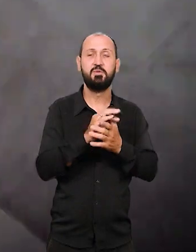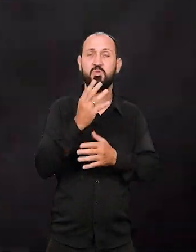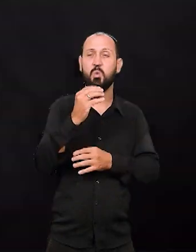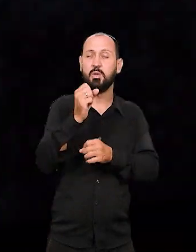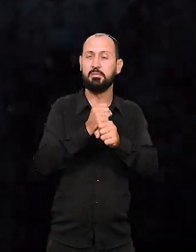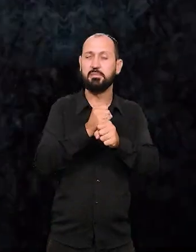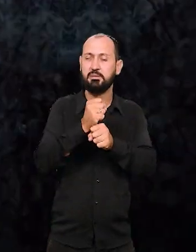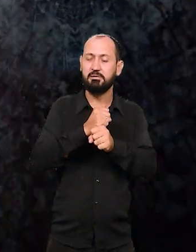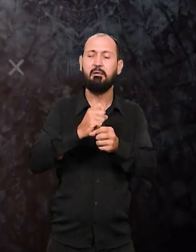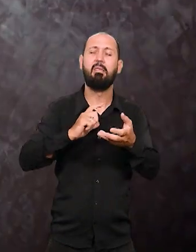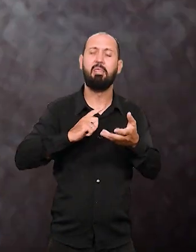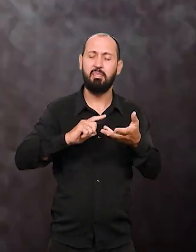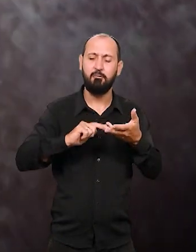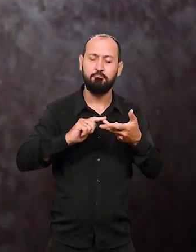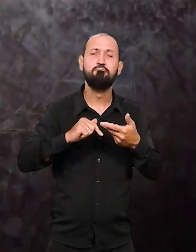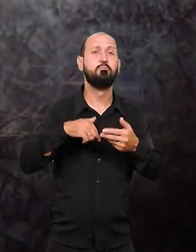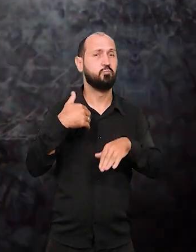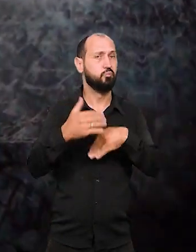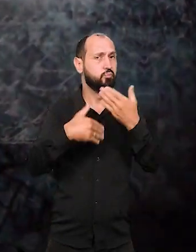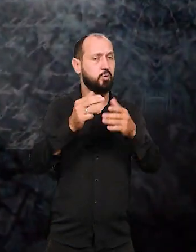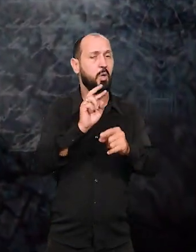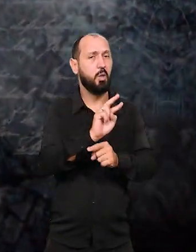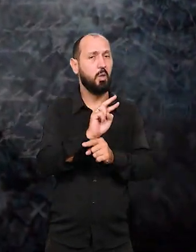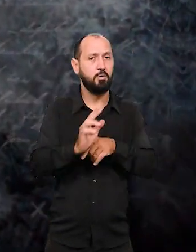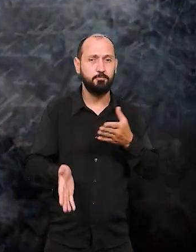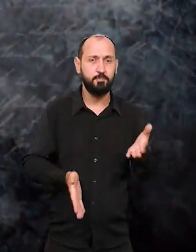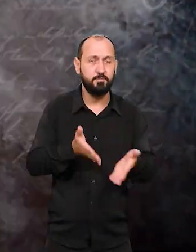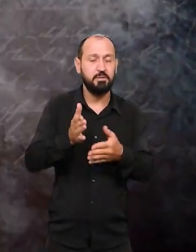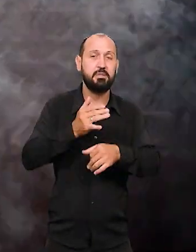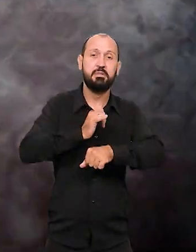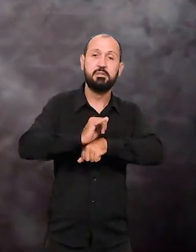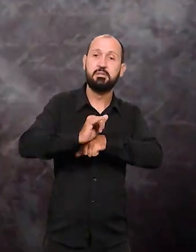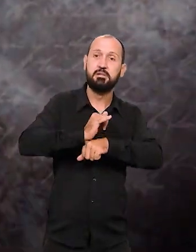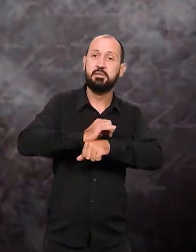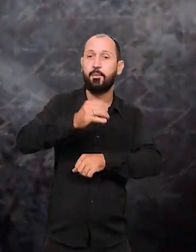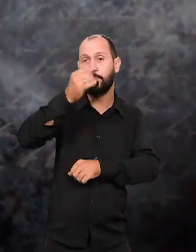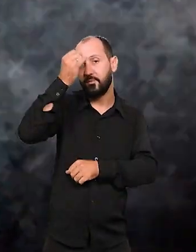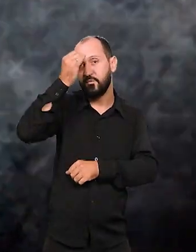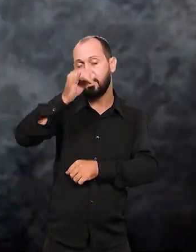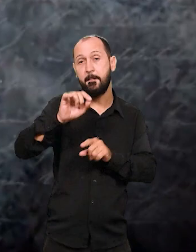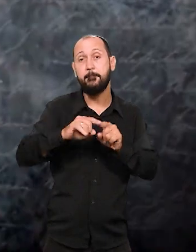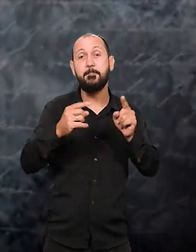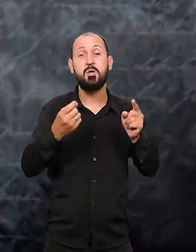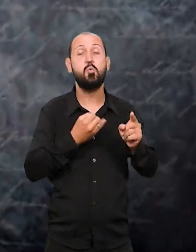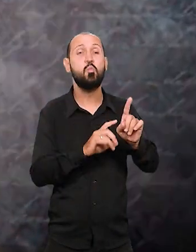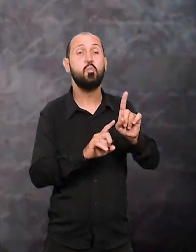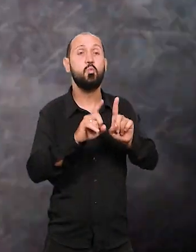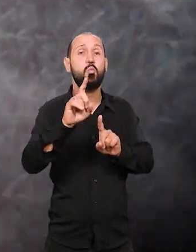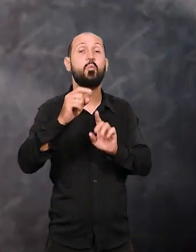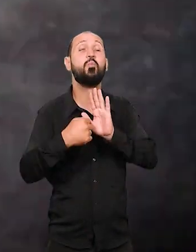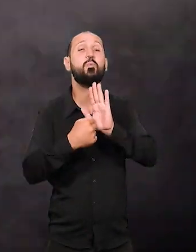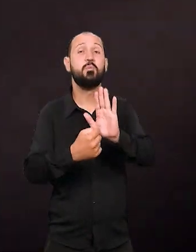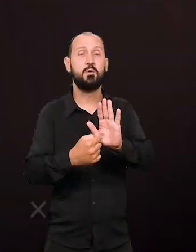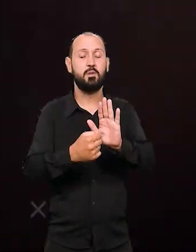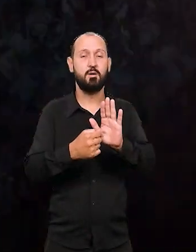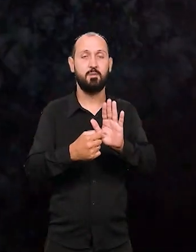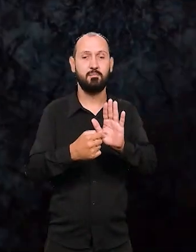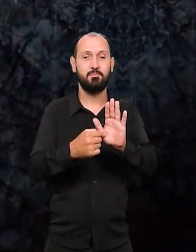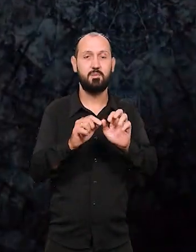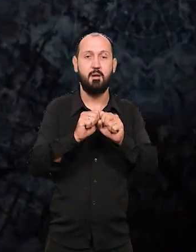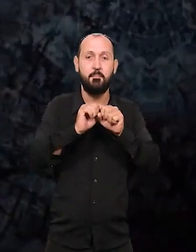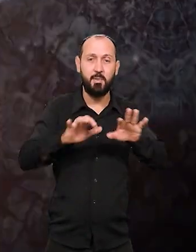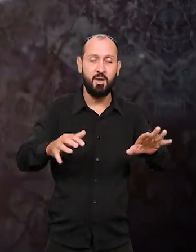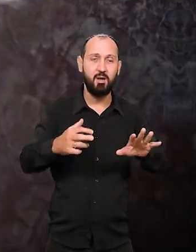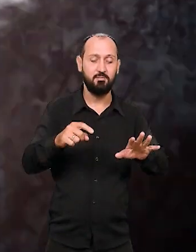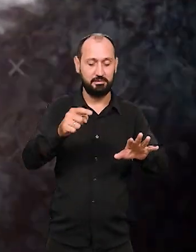Nesses 40 anos, tivemos muitos avanços em tratamento e estratégias de prevenção, mas os números mostram que a pandemia